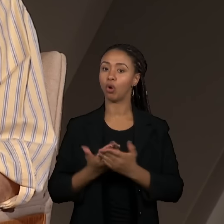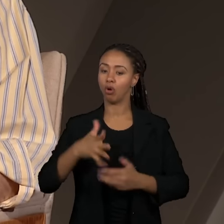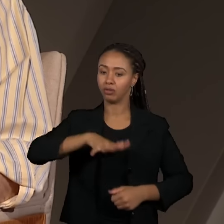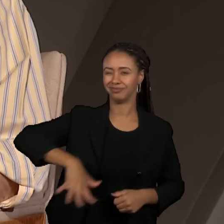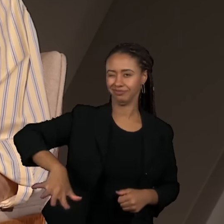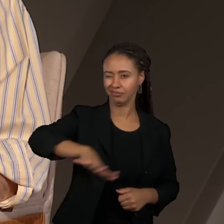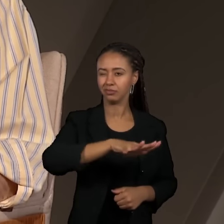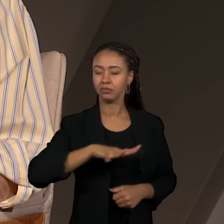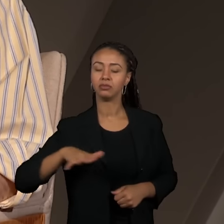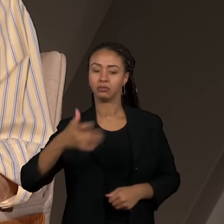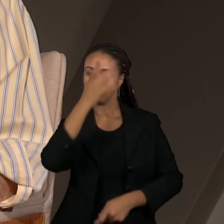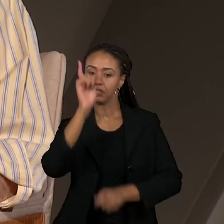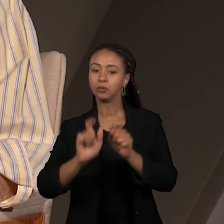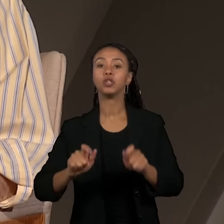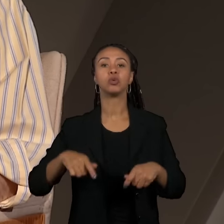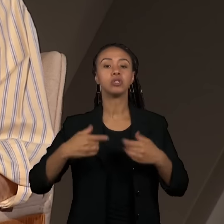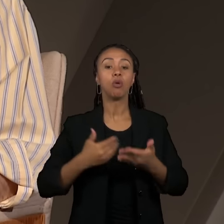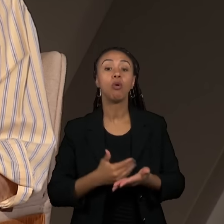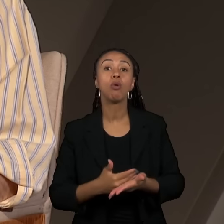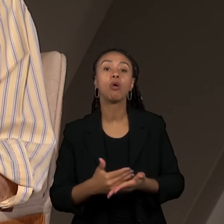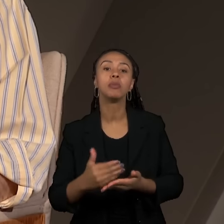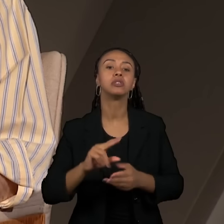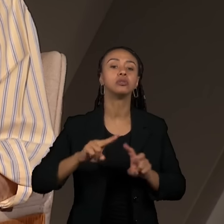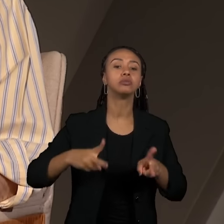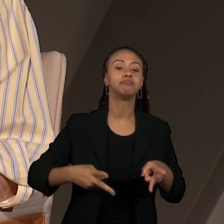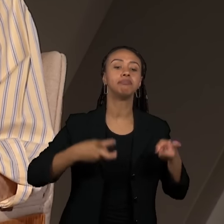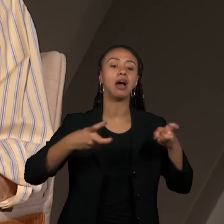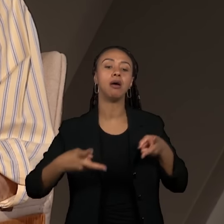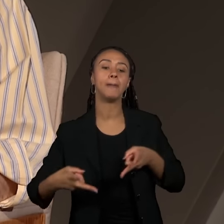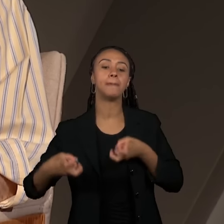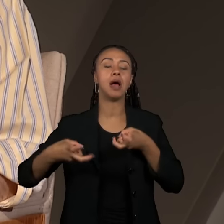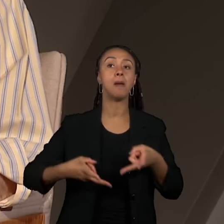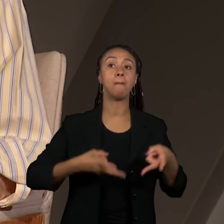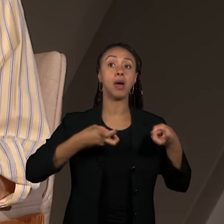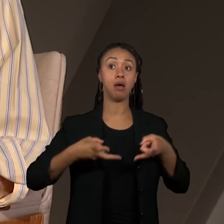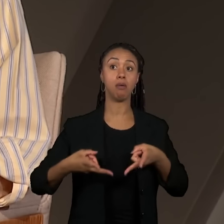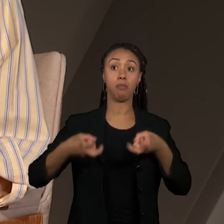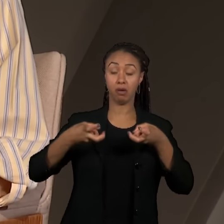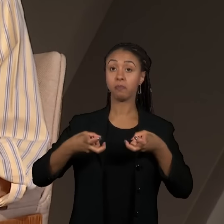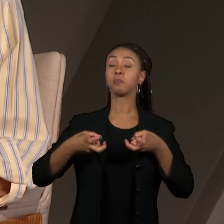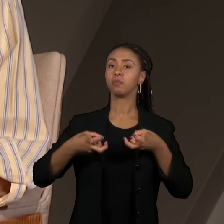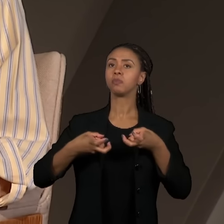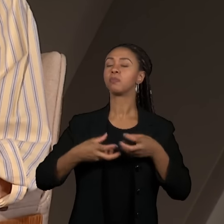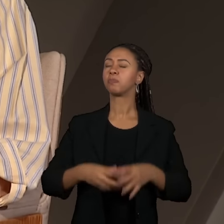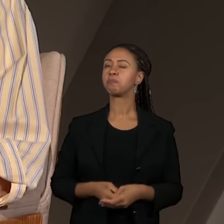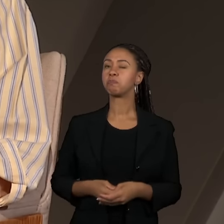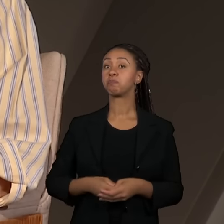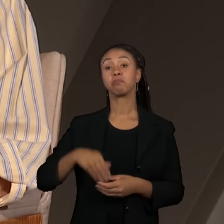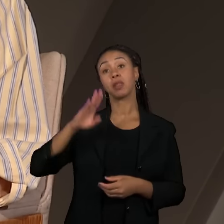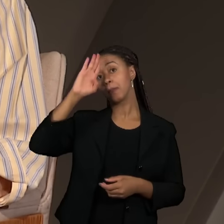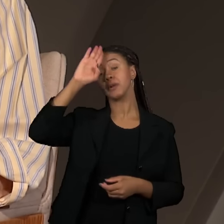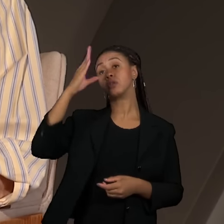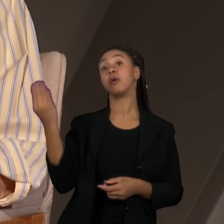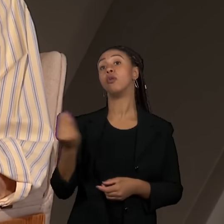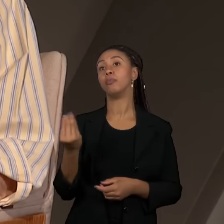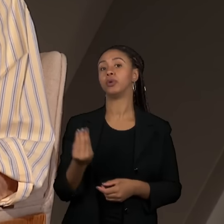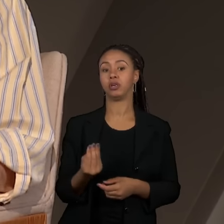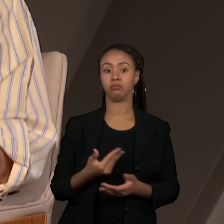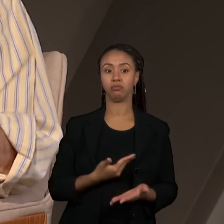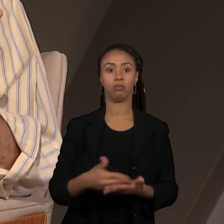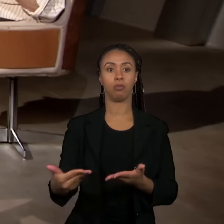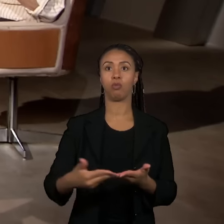que ela precisa fazer esse esse movimento especialmente com relação à evasão né